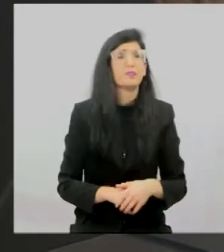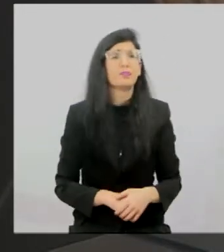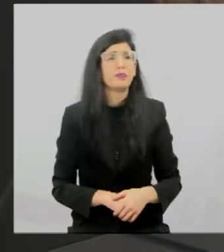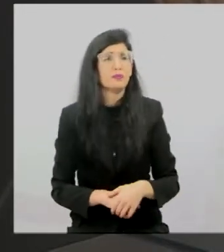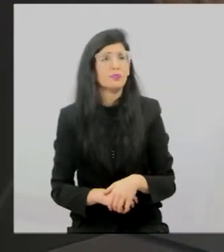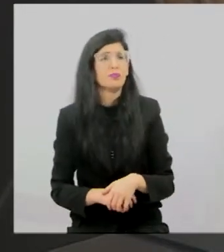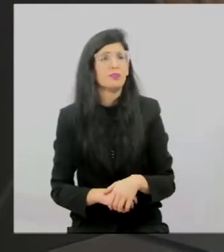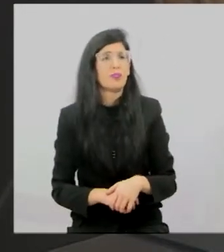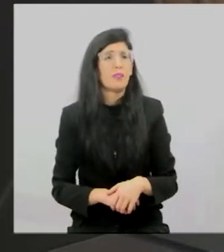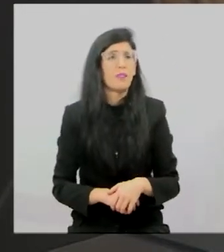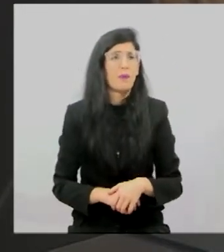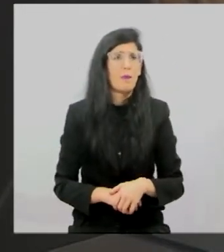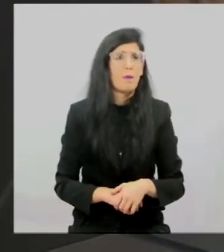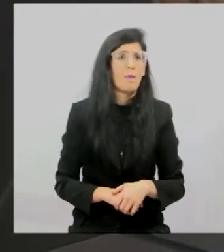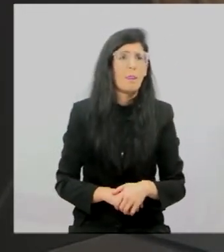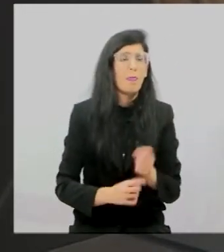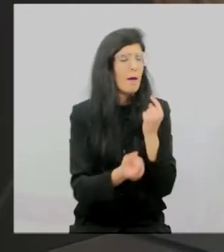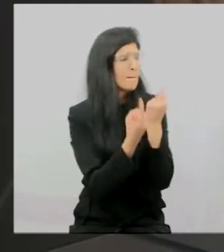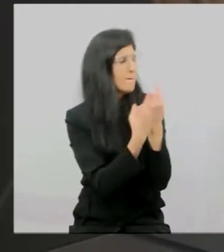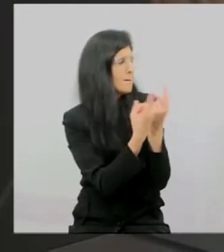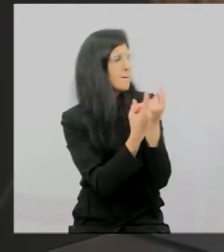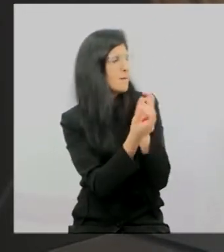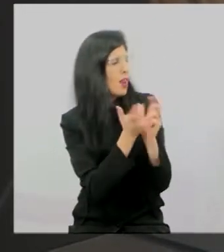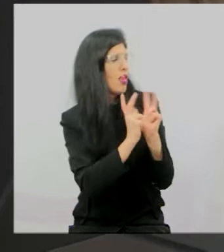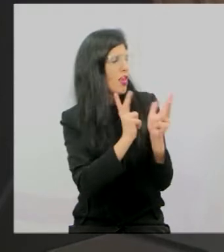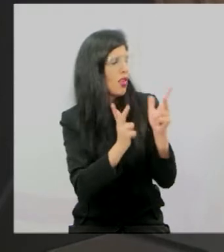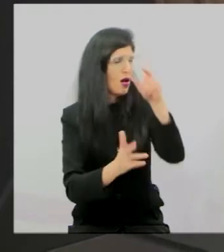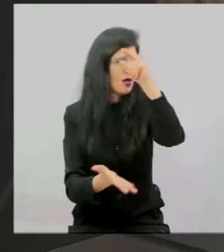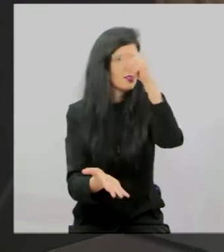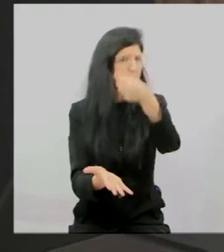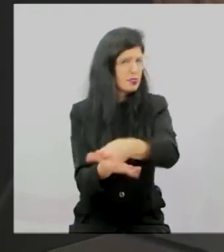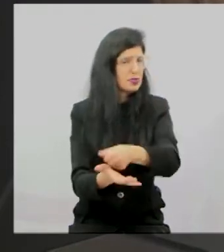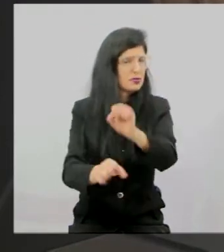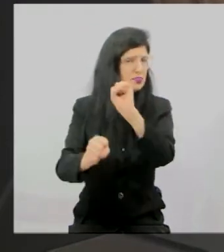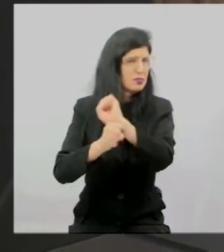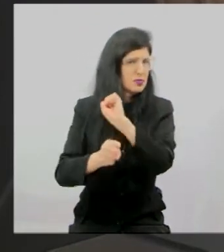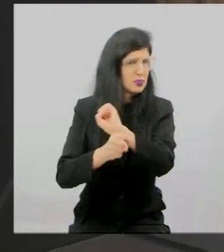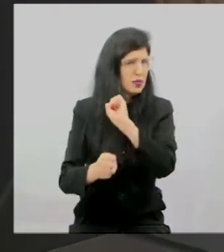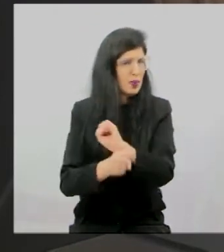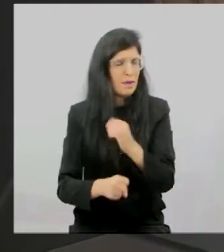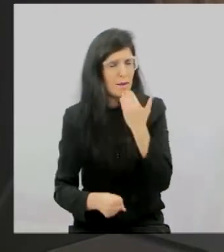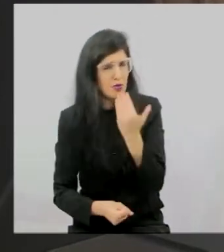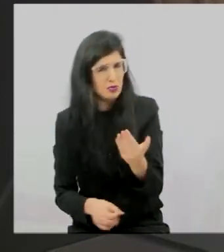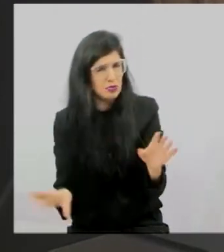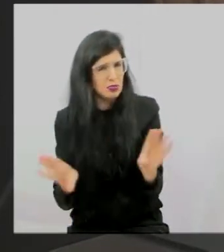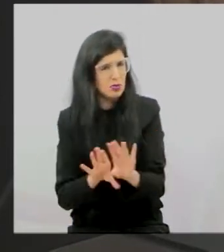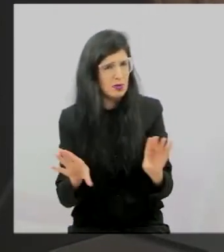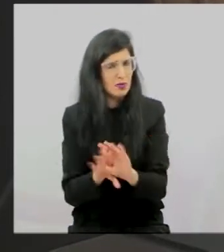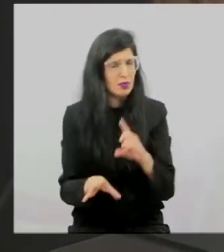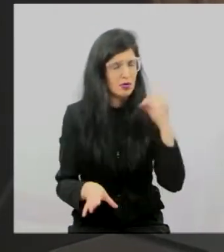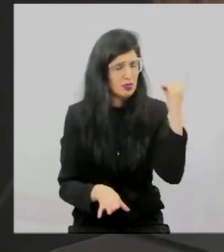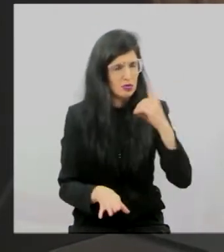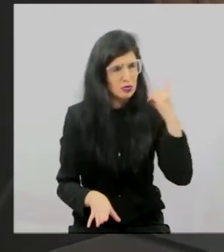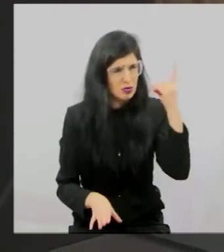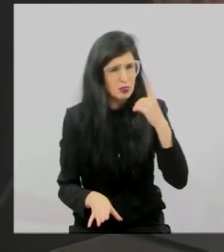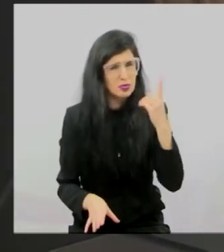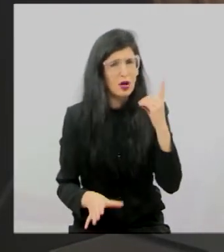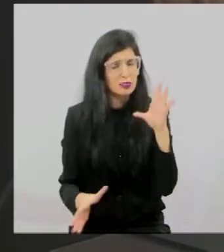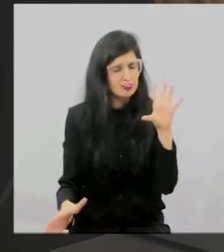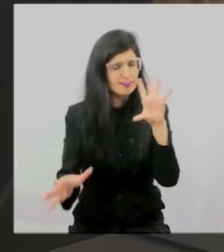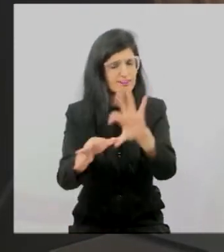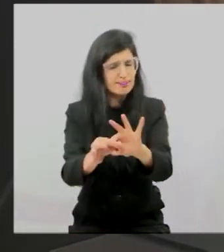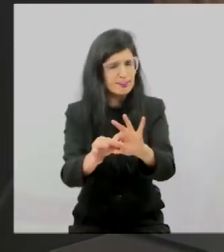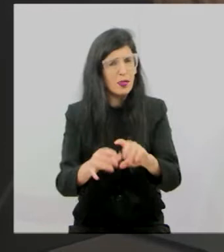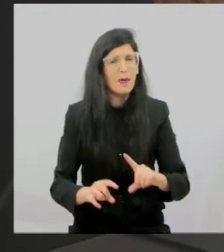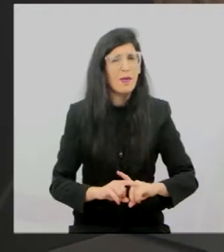vista aí, Paulinho. Parabéns aí para vocês que estão também solicitando através do deputado, mas vale a pena todos se empenharem, porque vai